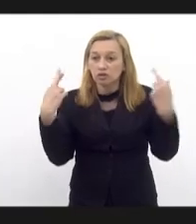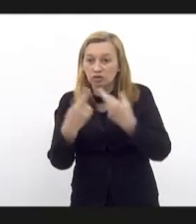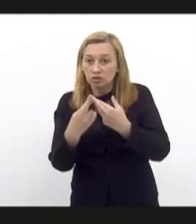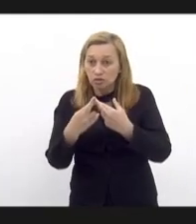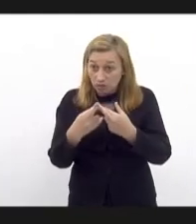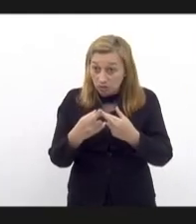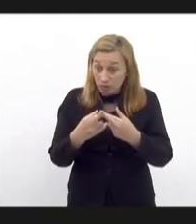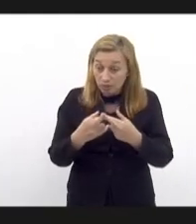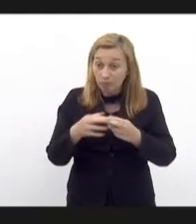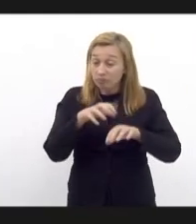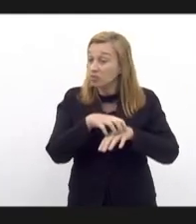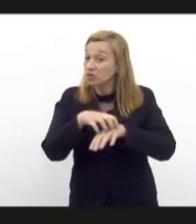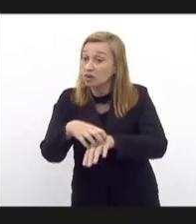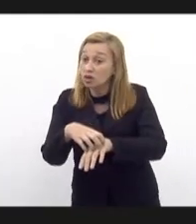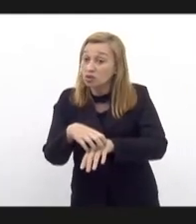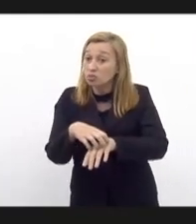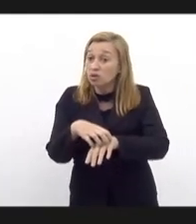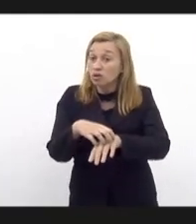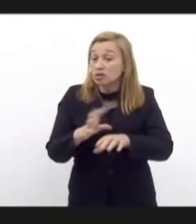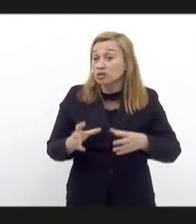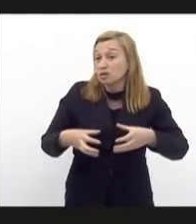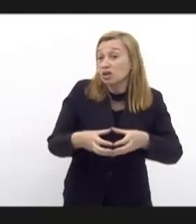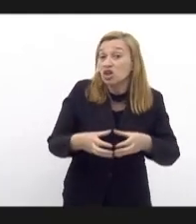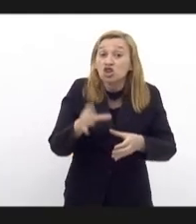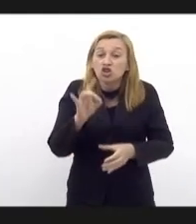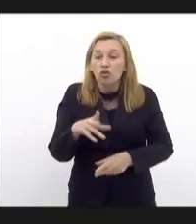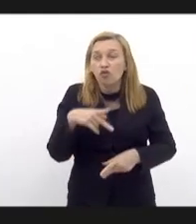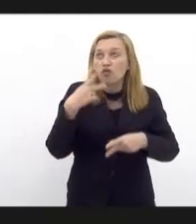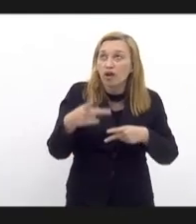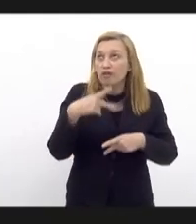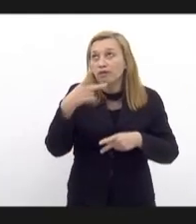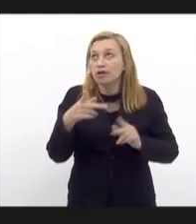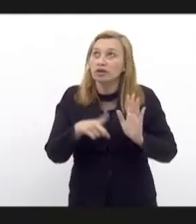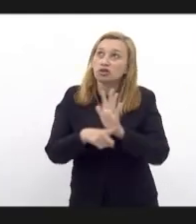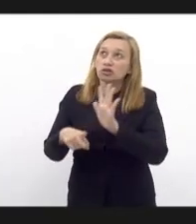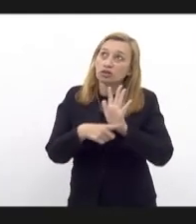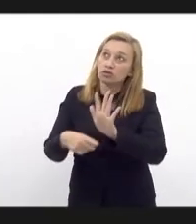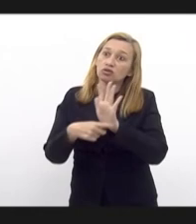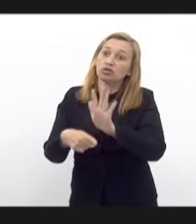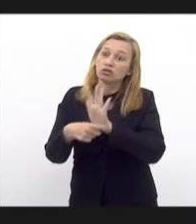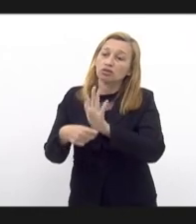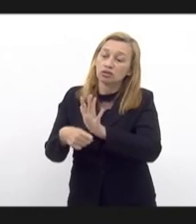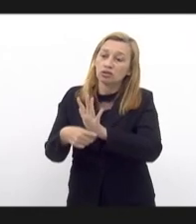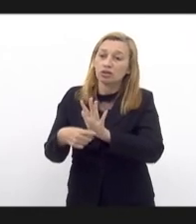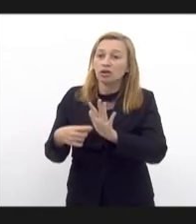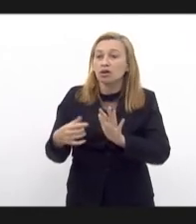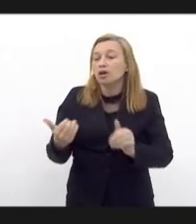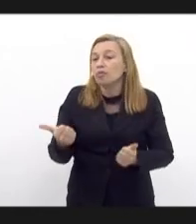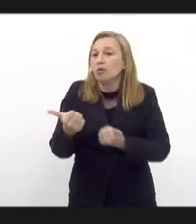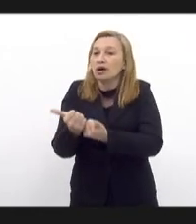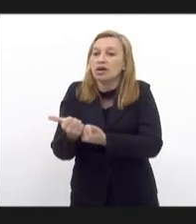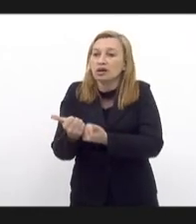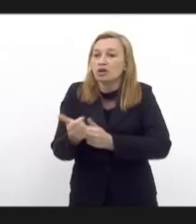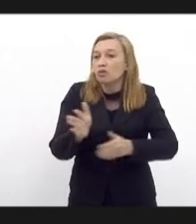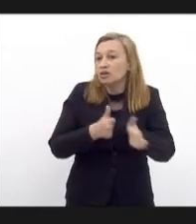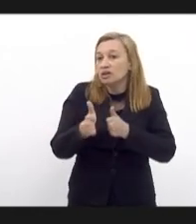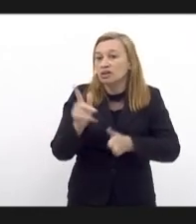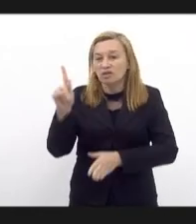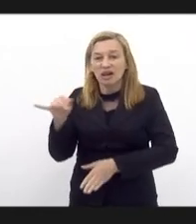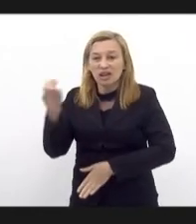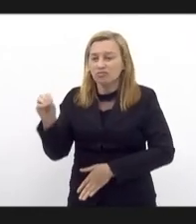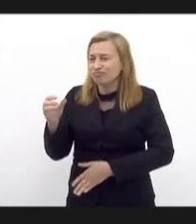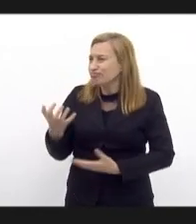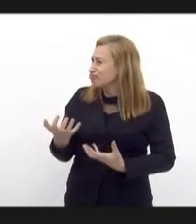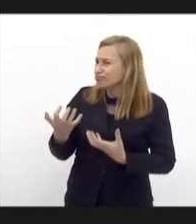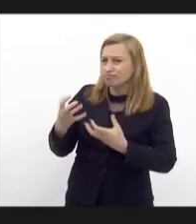Aviação e Transportes, na Câmara, mas só falando que ajudaria e colaboraria com o acesso ao galeão. Não é